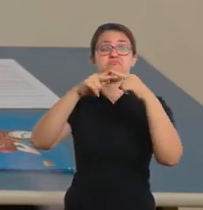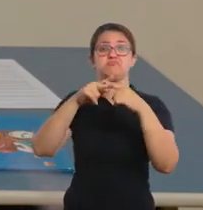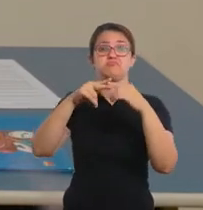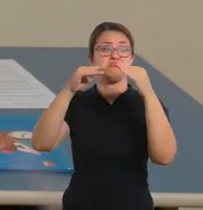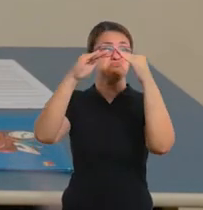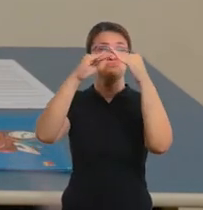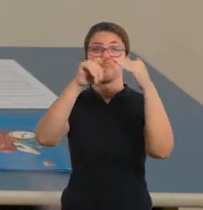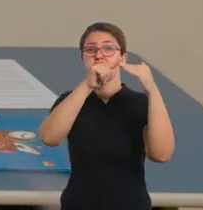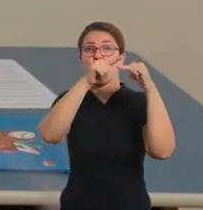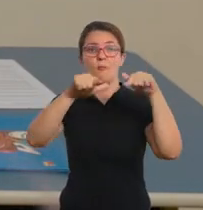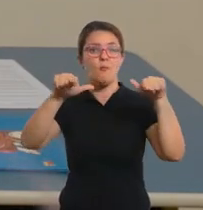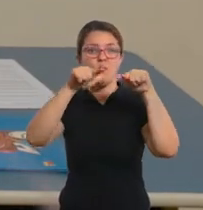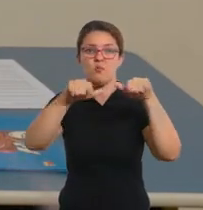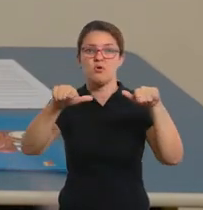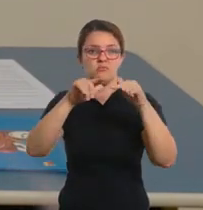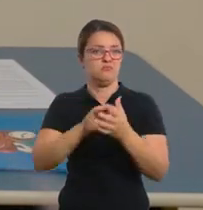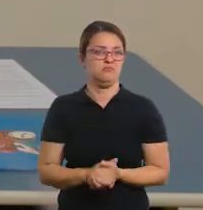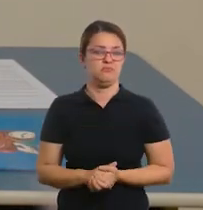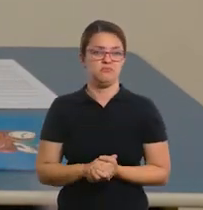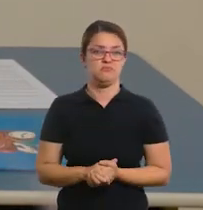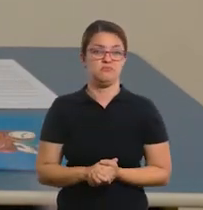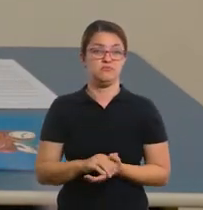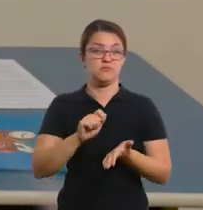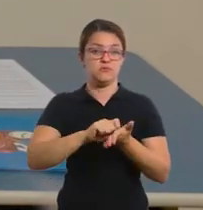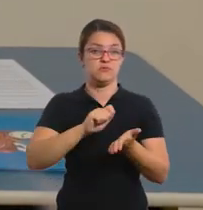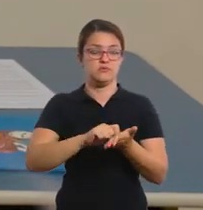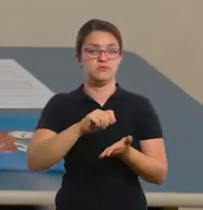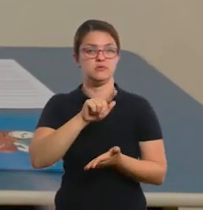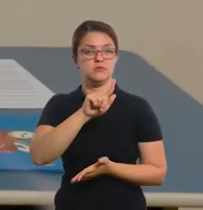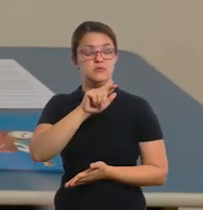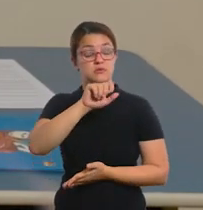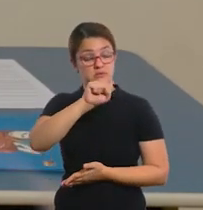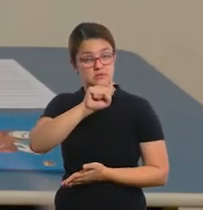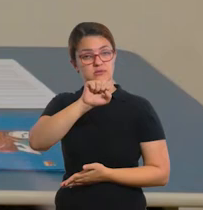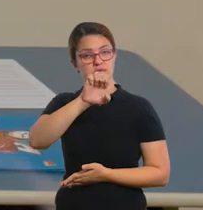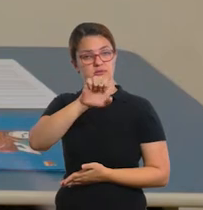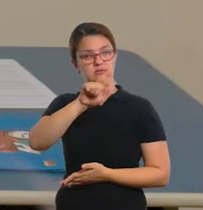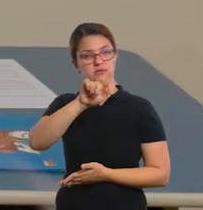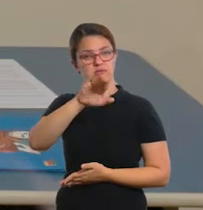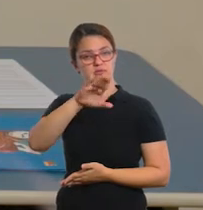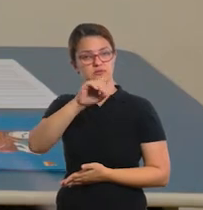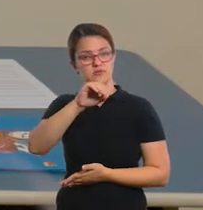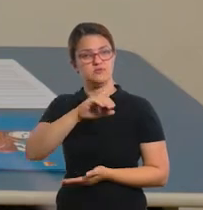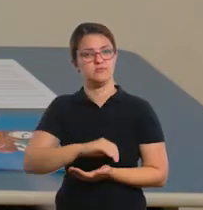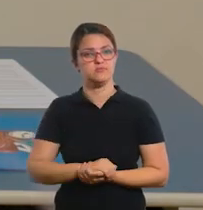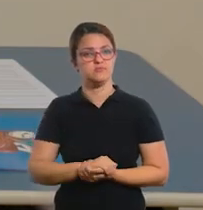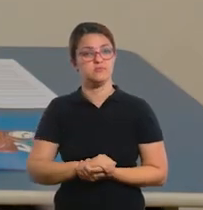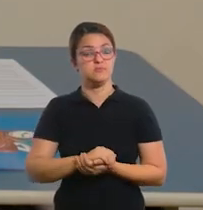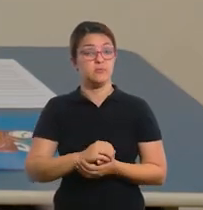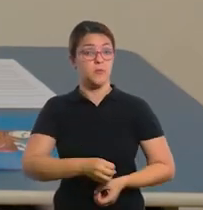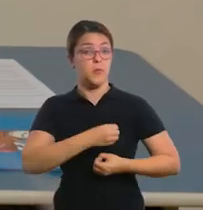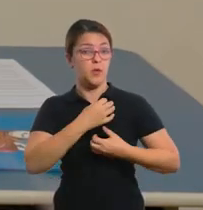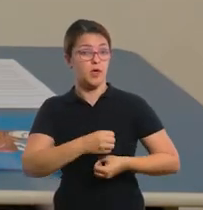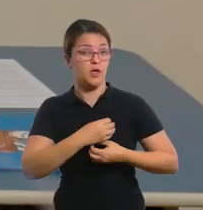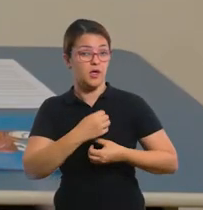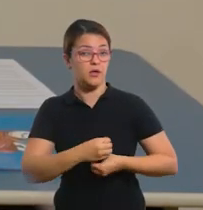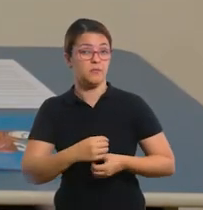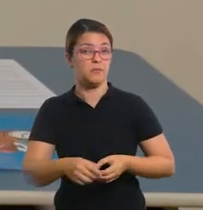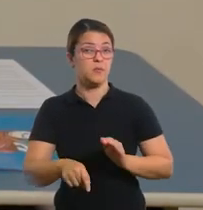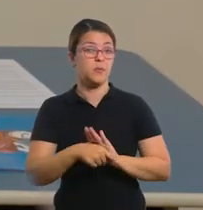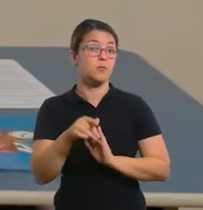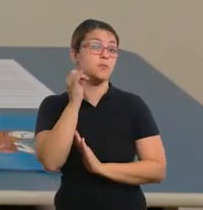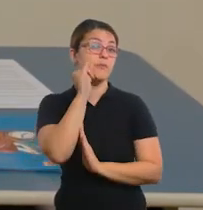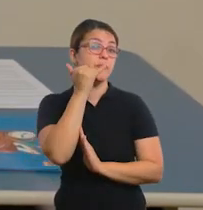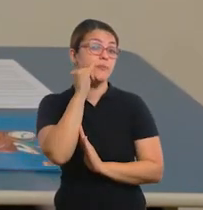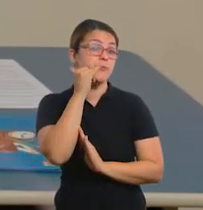telhado. Quem escreveu esse poema, crianças, foi o Sérgio Caparelli. Então, olha só, esse daqui é um poema que é chamado de poema narrativo. Por quê? Porque